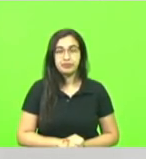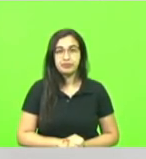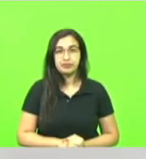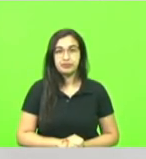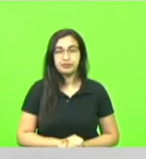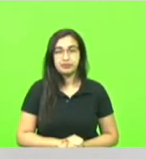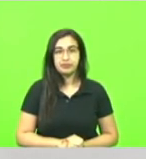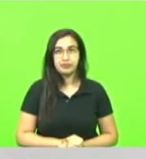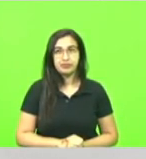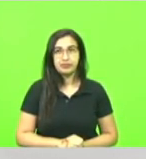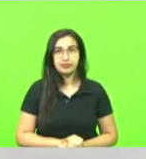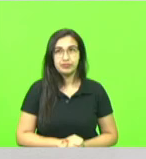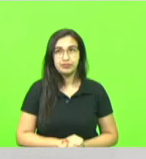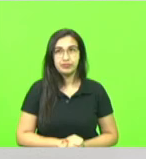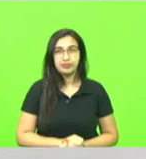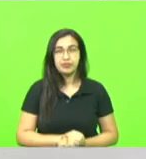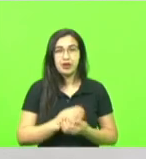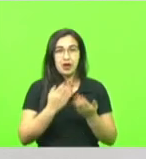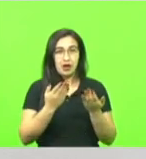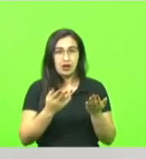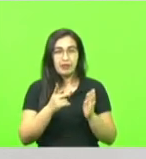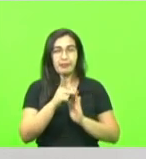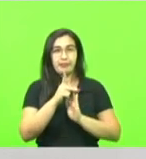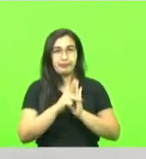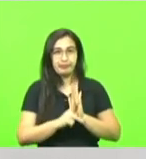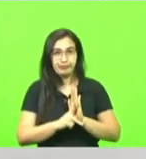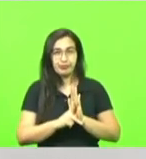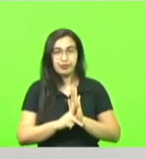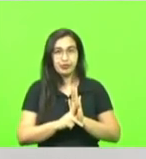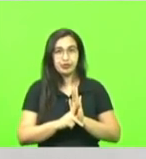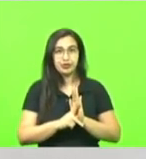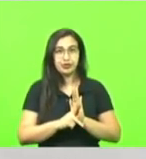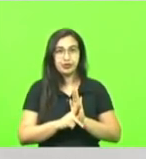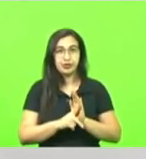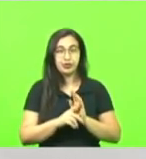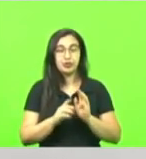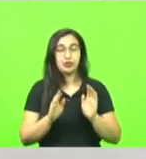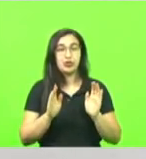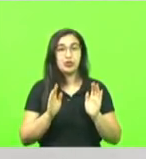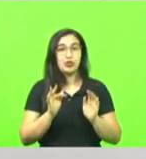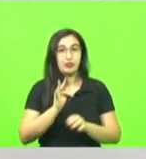é que esse projeto, em breve, vai ser uma realidade